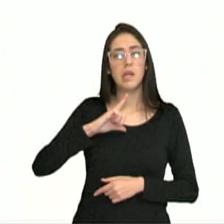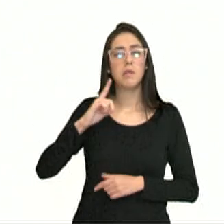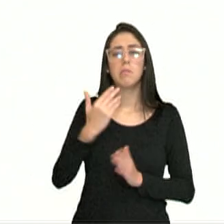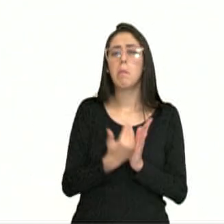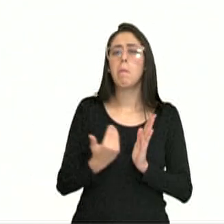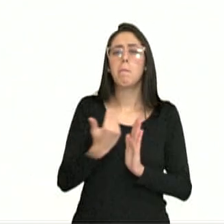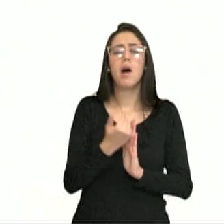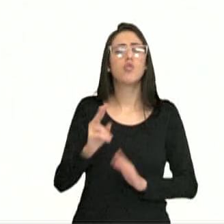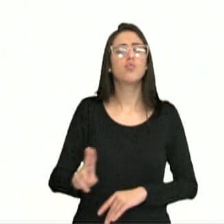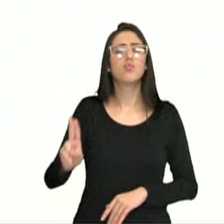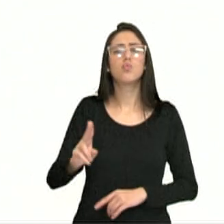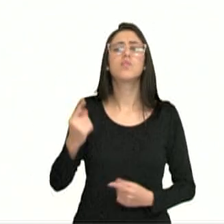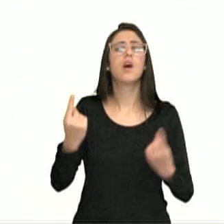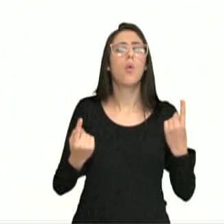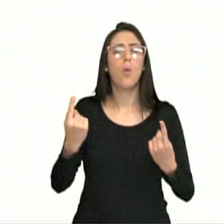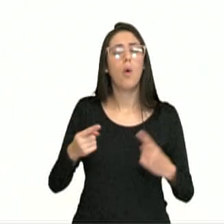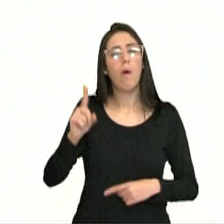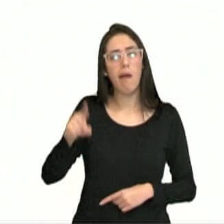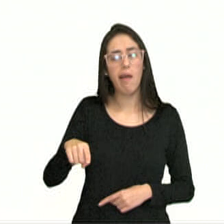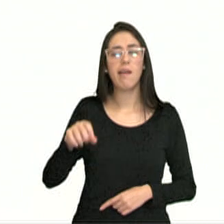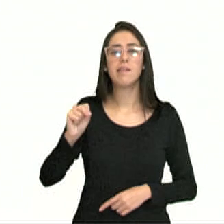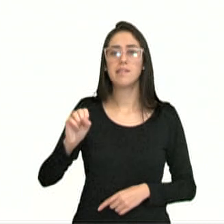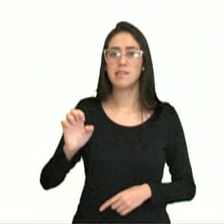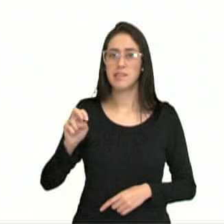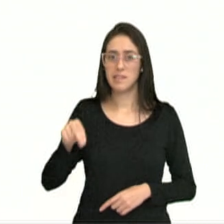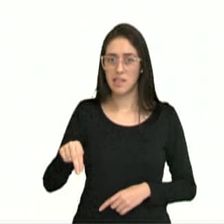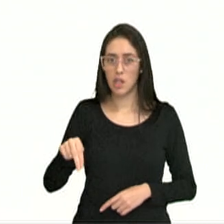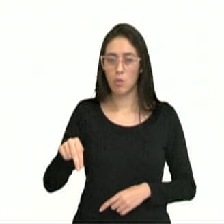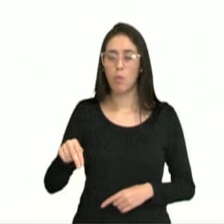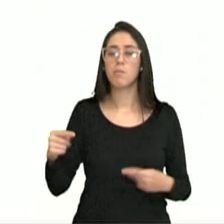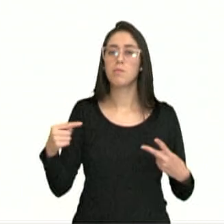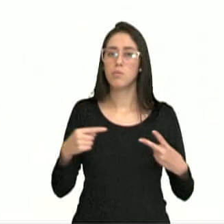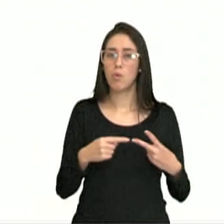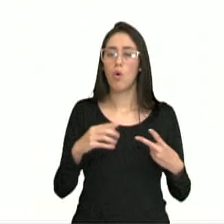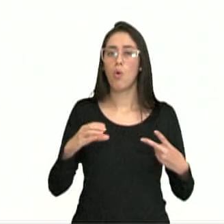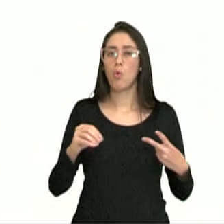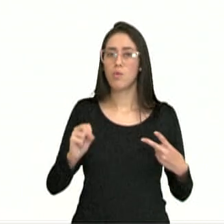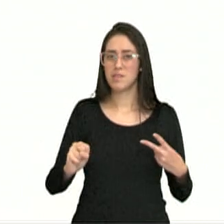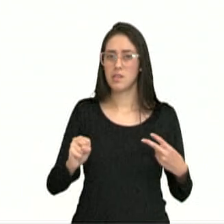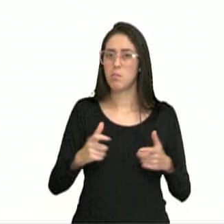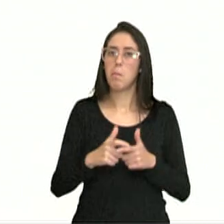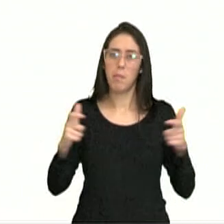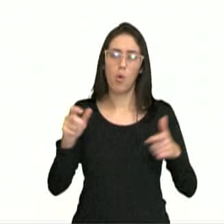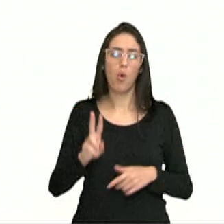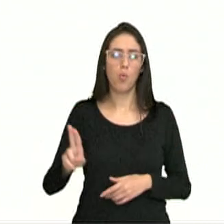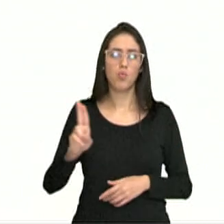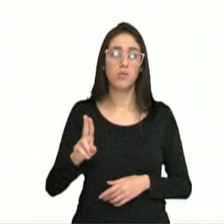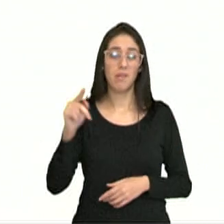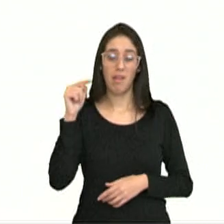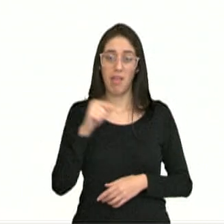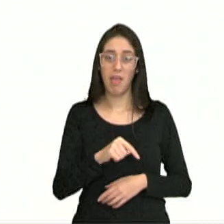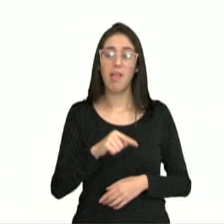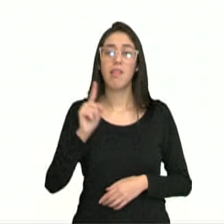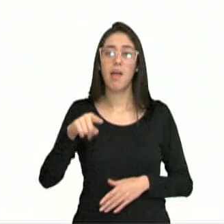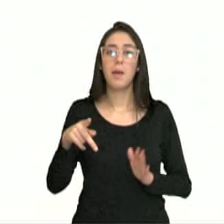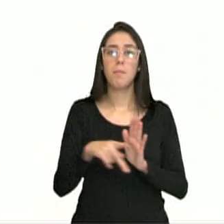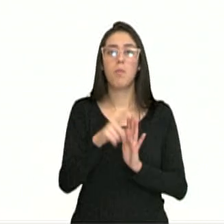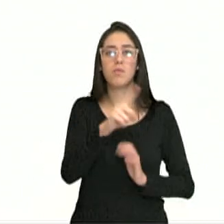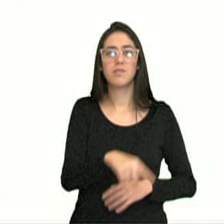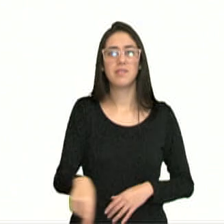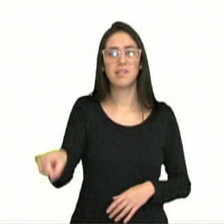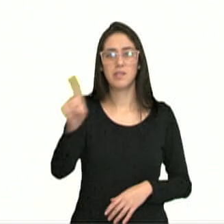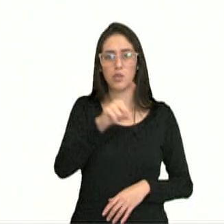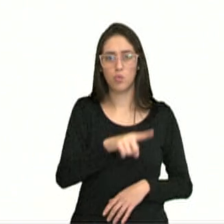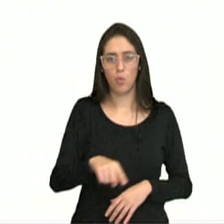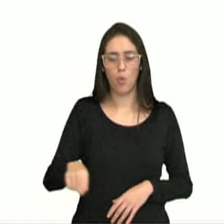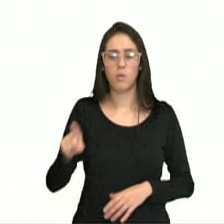as funções seno e a função cosseno. O estudo delas está ligado ao círculo trigonométrico. E